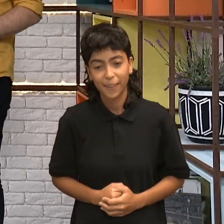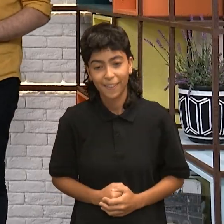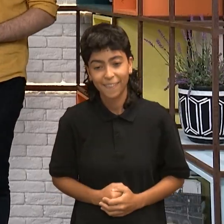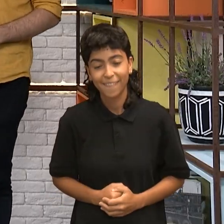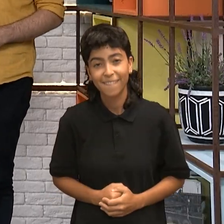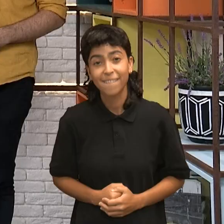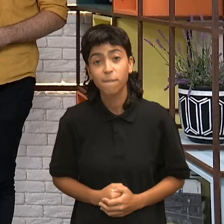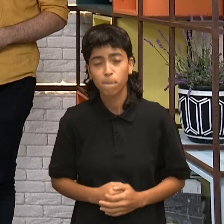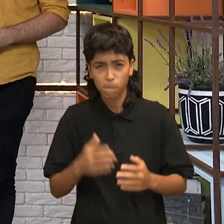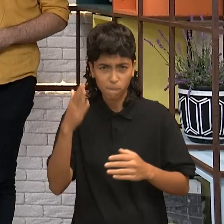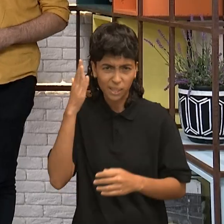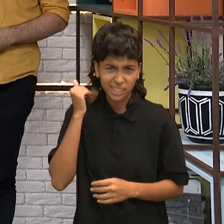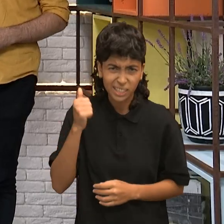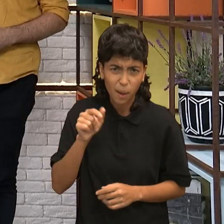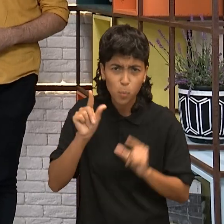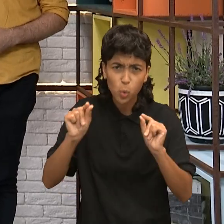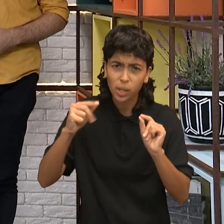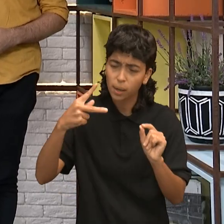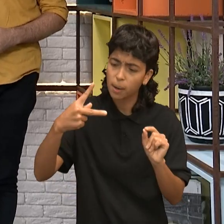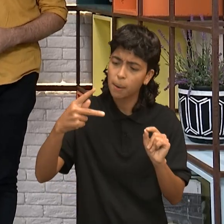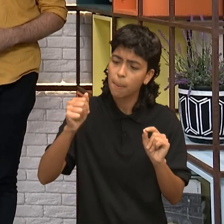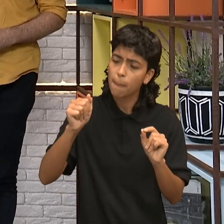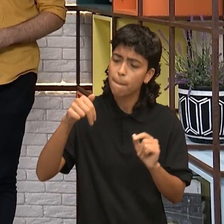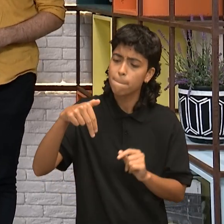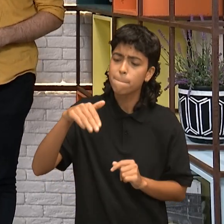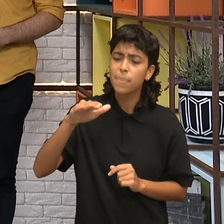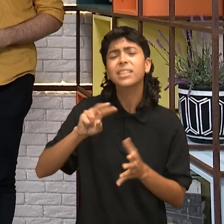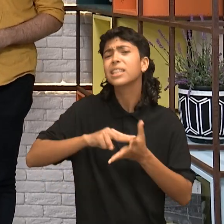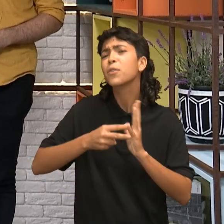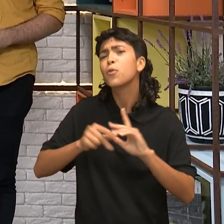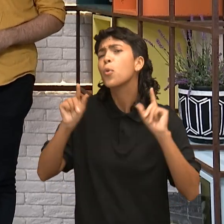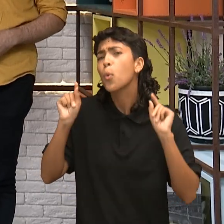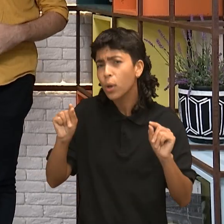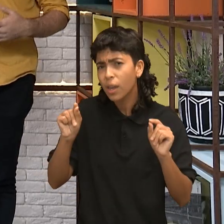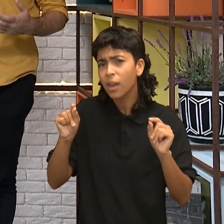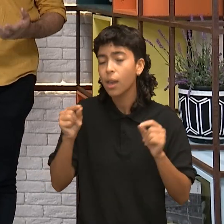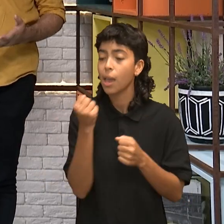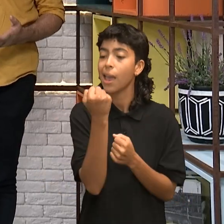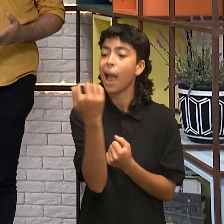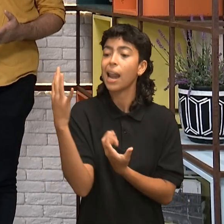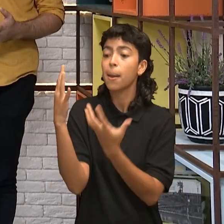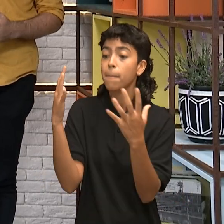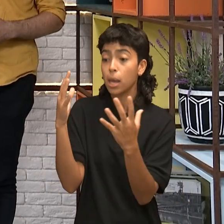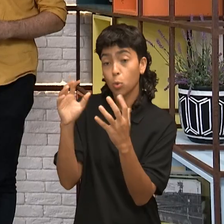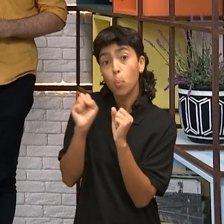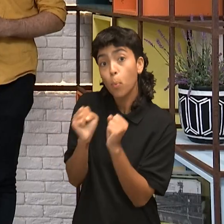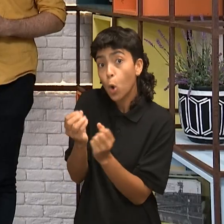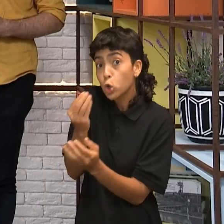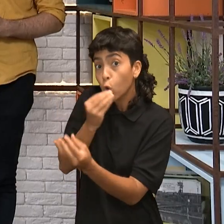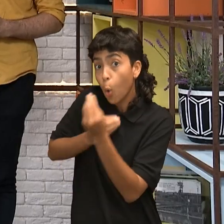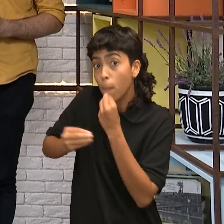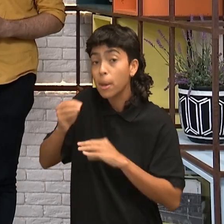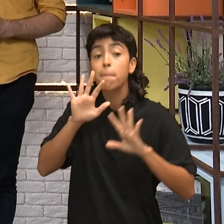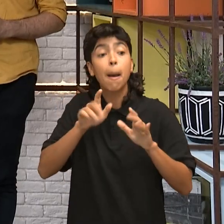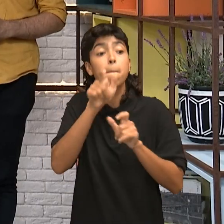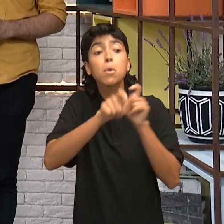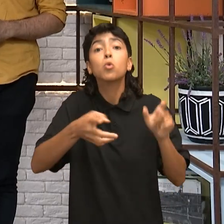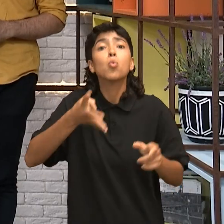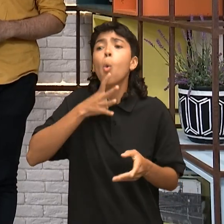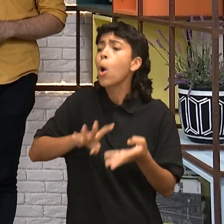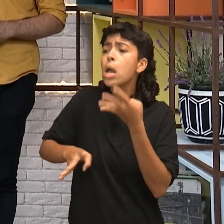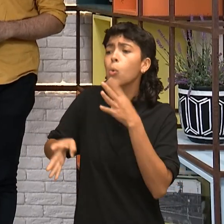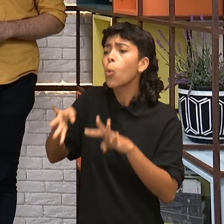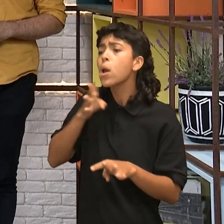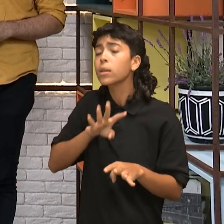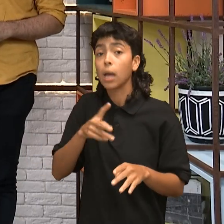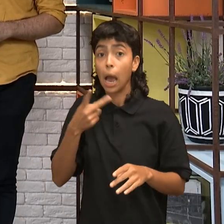E as punks, as plantas alimentícias não convencionais, são tema de pesquisas em diferentes áreas de atuação aqui na UFG. E